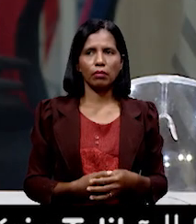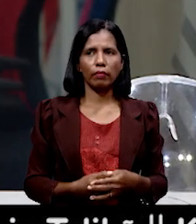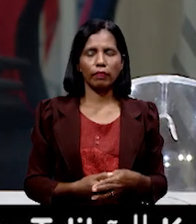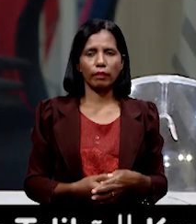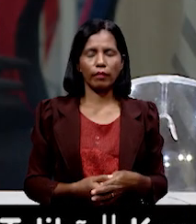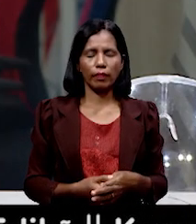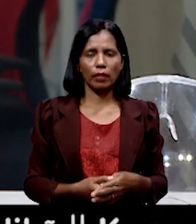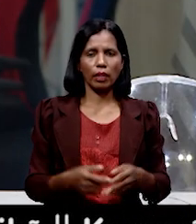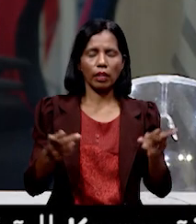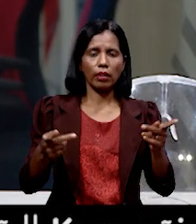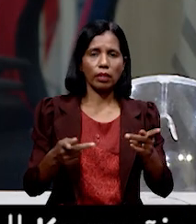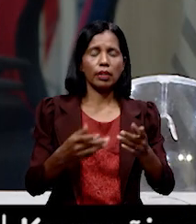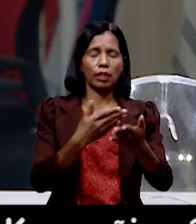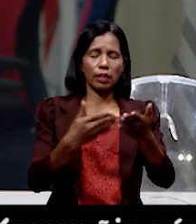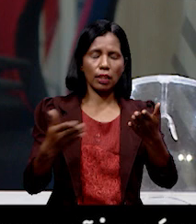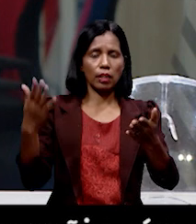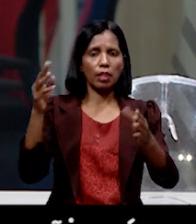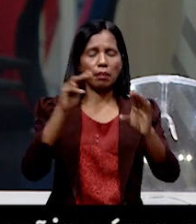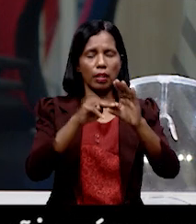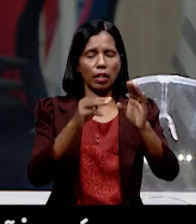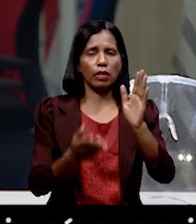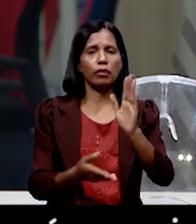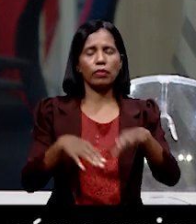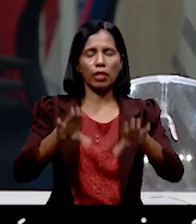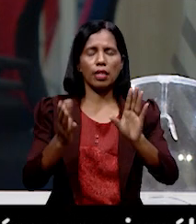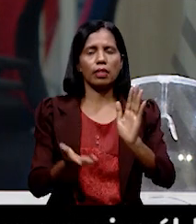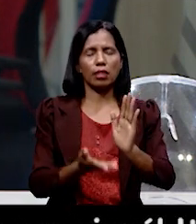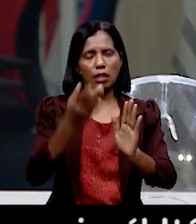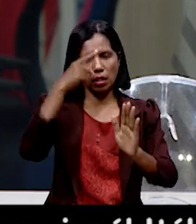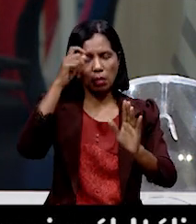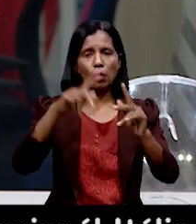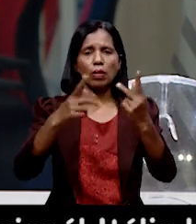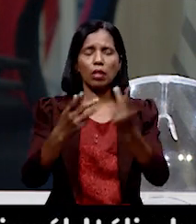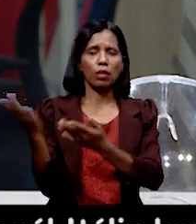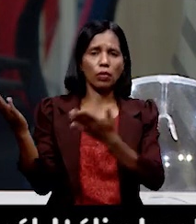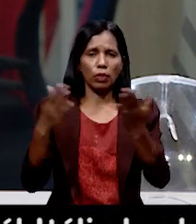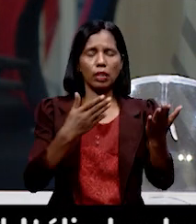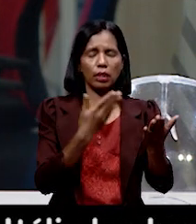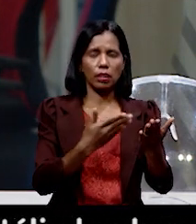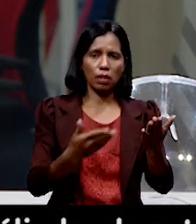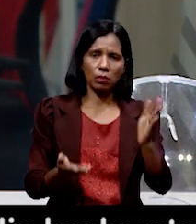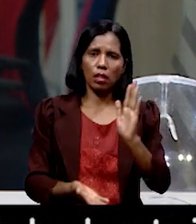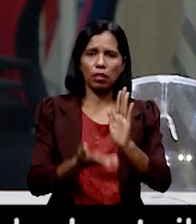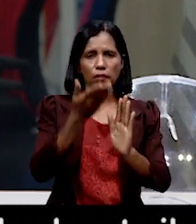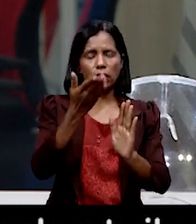Nesesidade Bázika e merkadu folin sa’e, tanba kompañia nebe hatama sasan mos hasa’e folin.